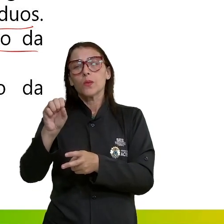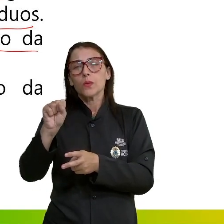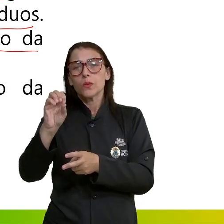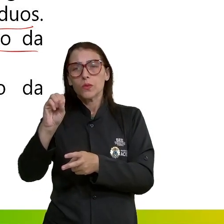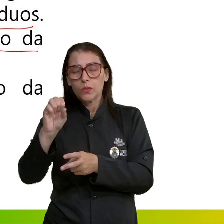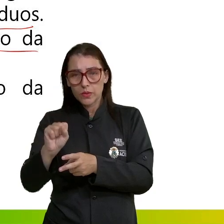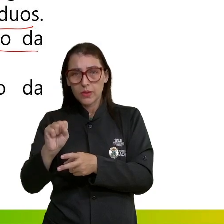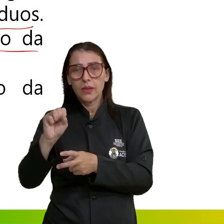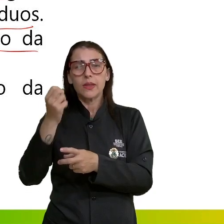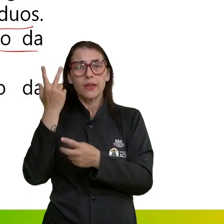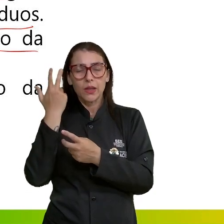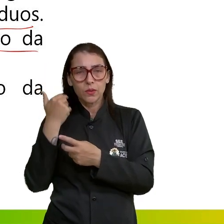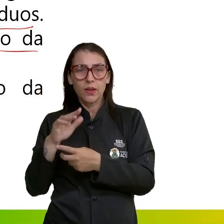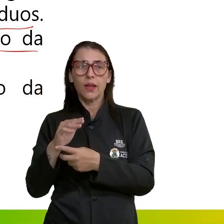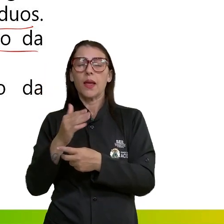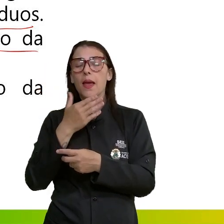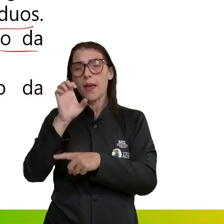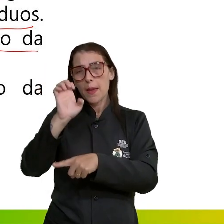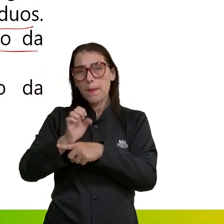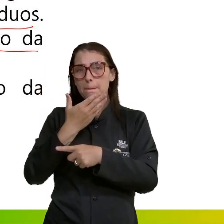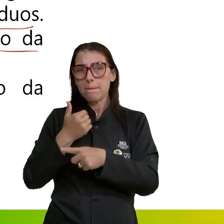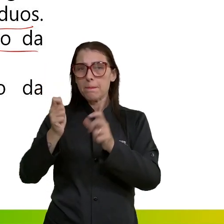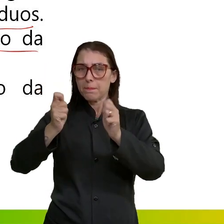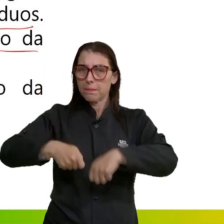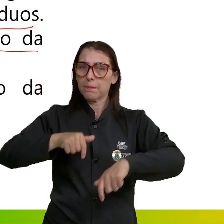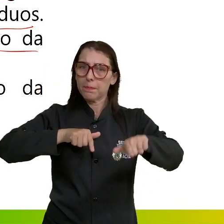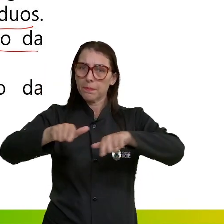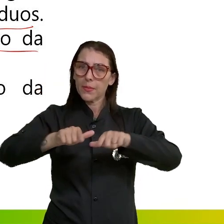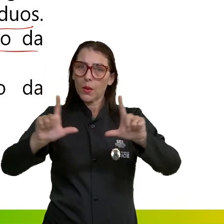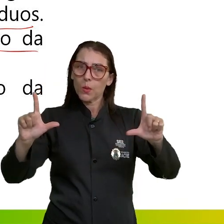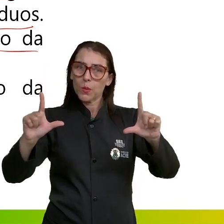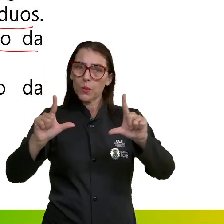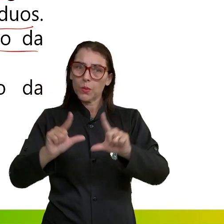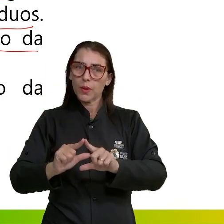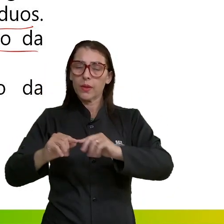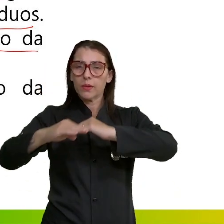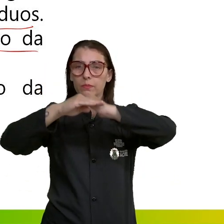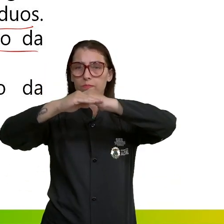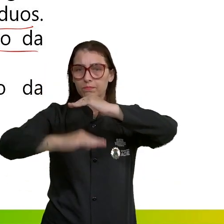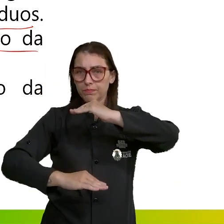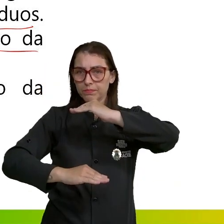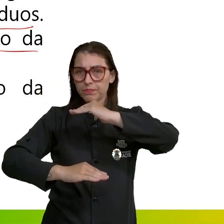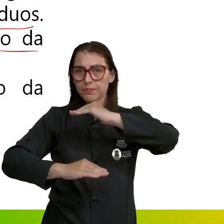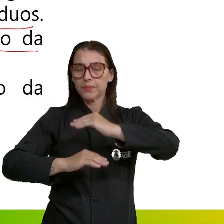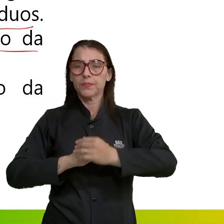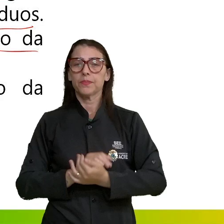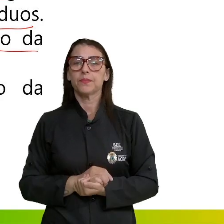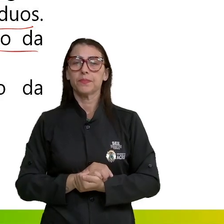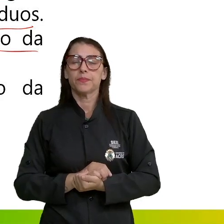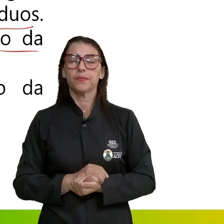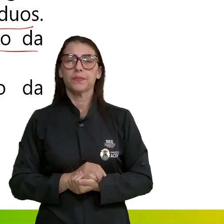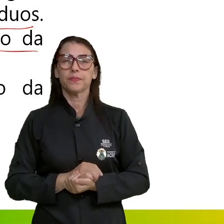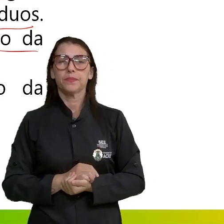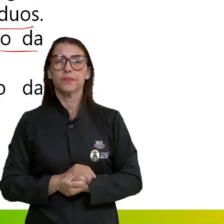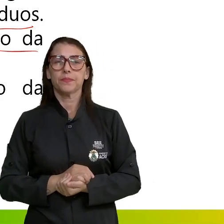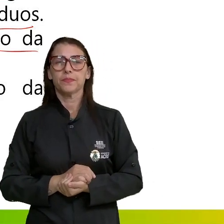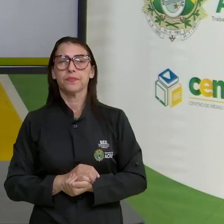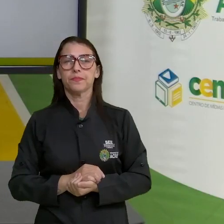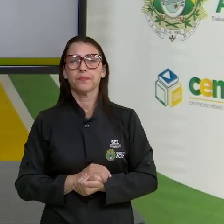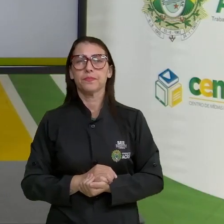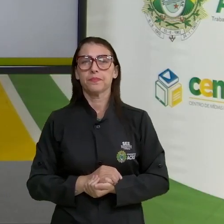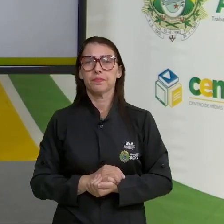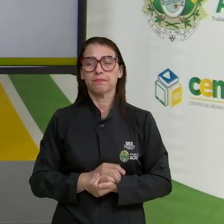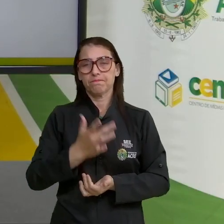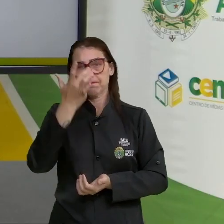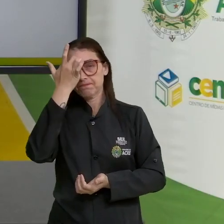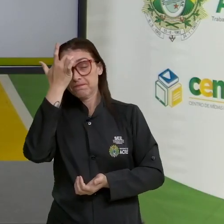Alternativa E, melhoria das condições de trabalho e diminuição da desigualdade social. Pessoal, está